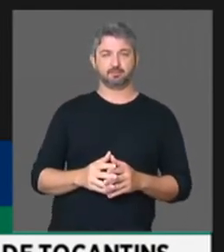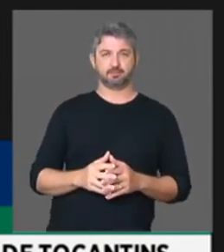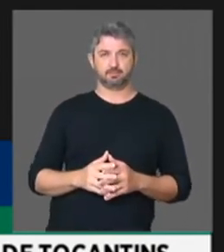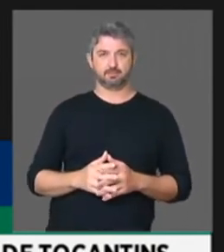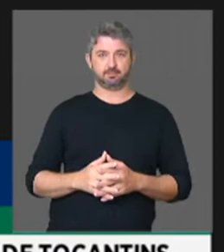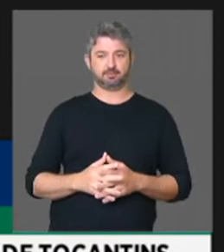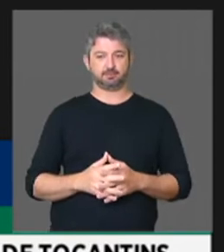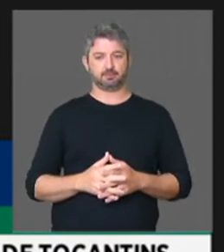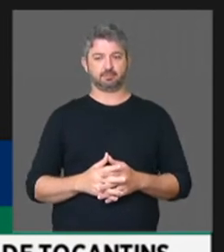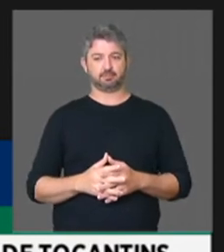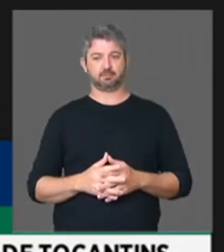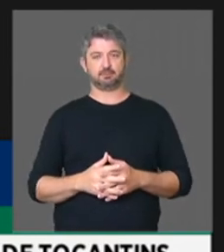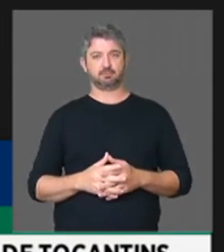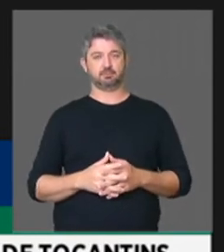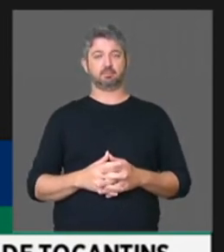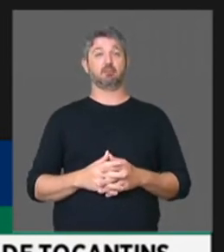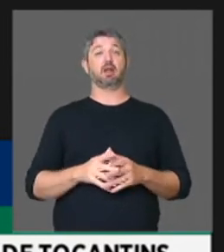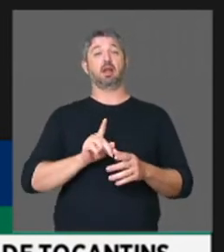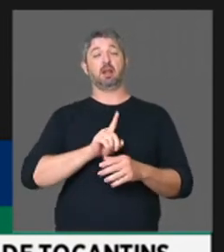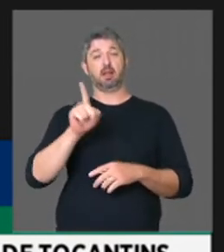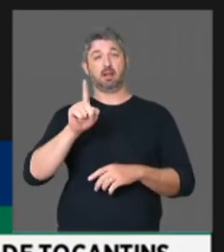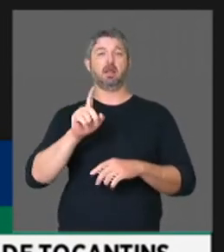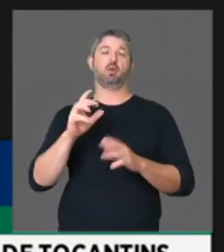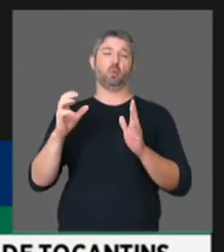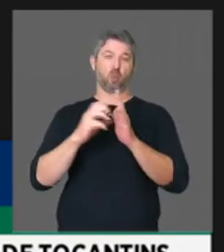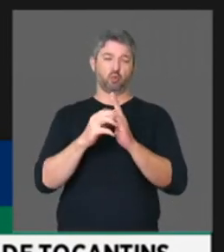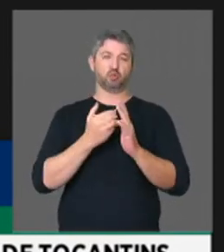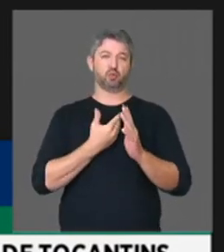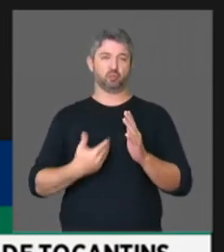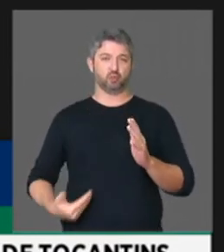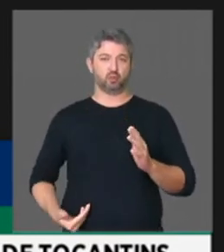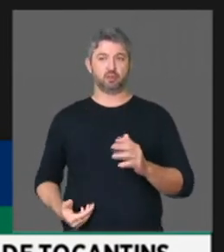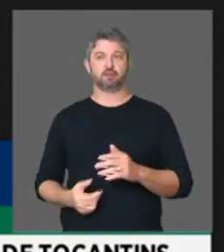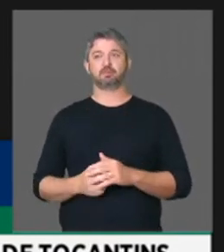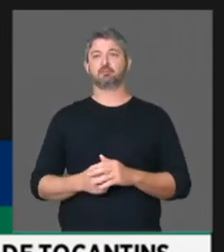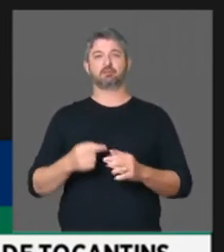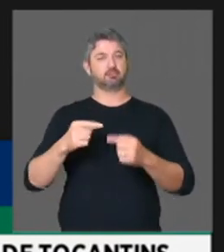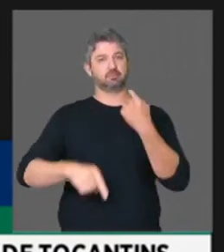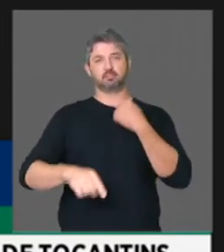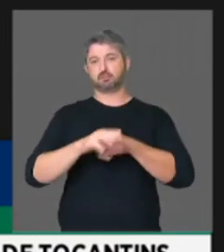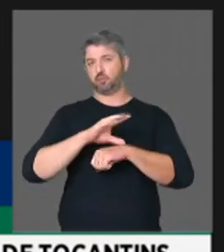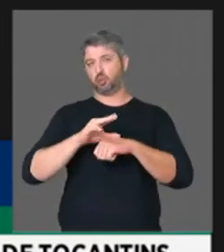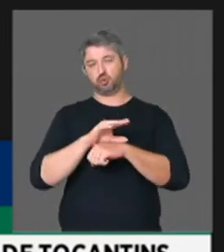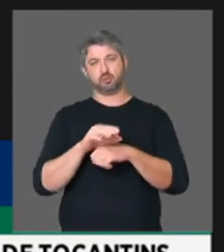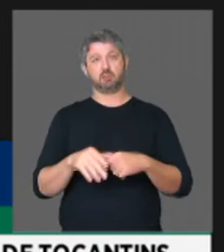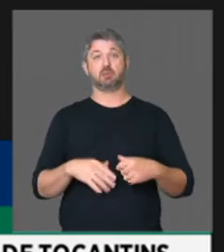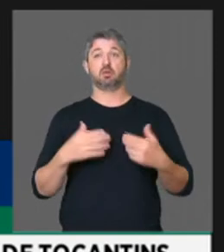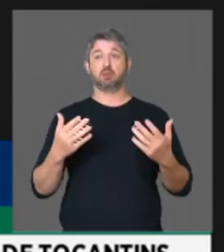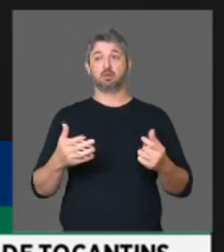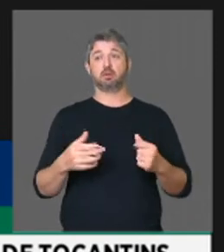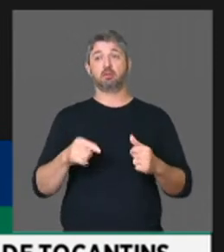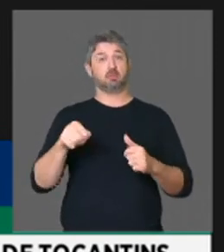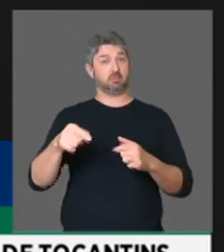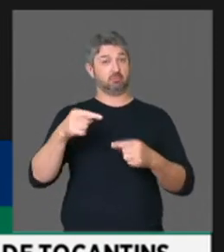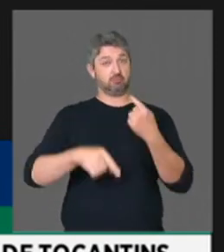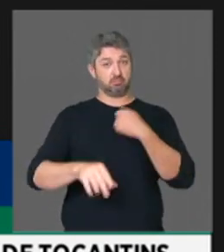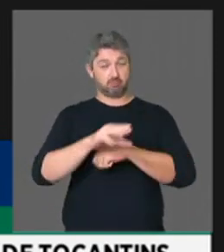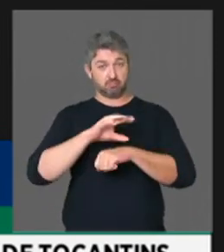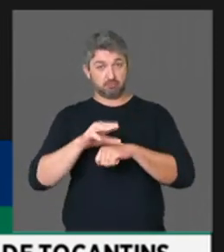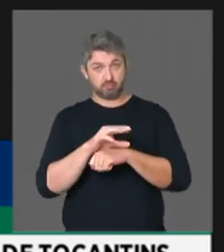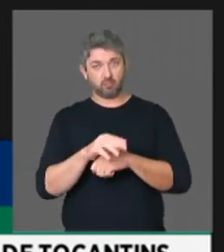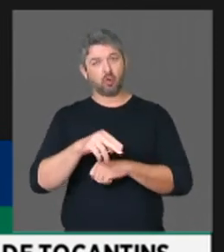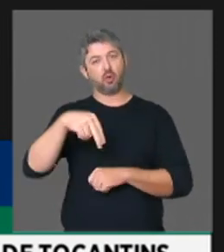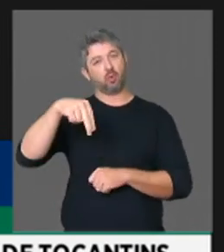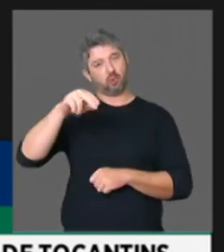oferecido especificamente aos pioneiros, aos concursos públicos, ele é inconstitucional. E, além de ser inconstitucional, o Novo